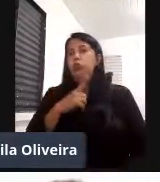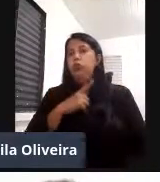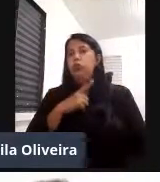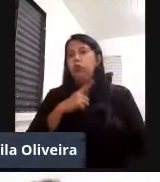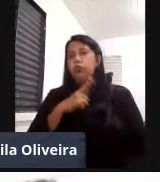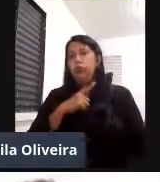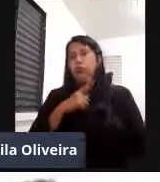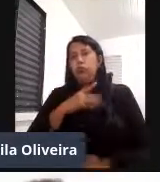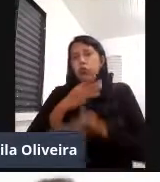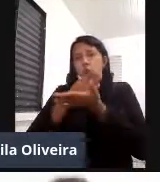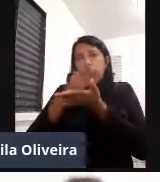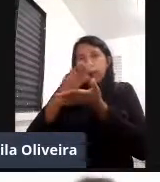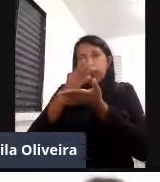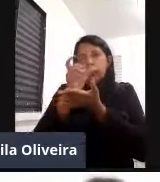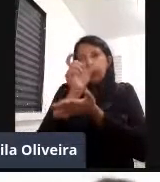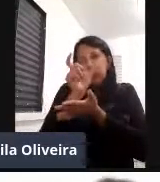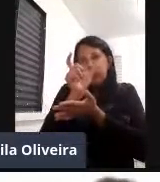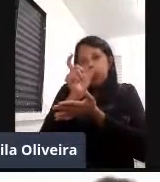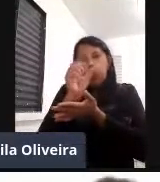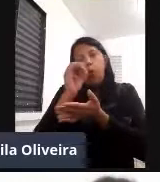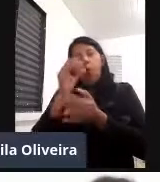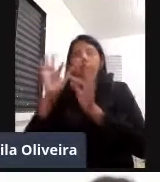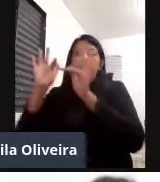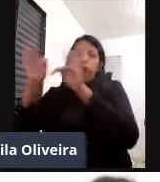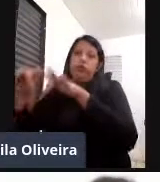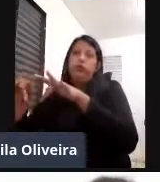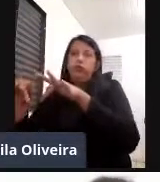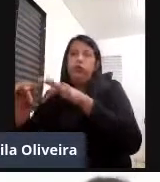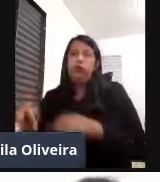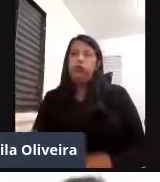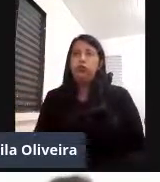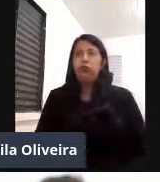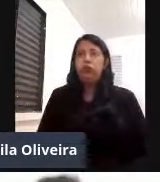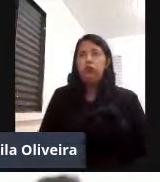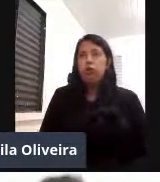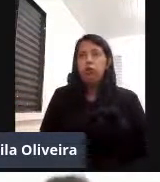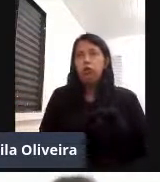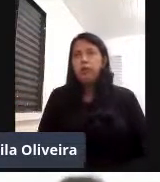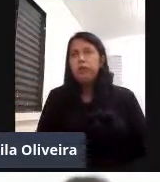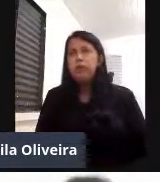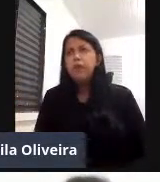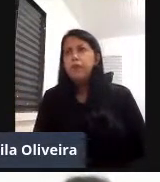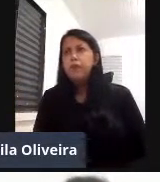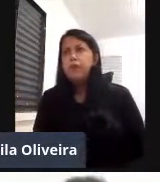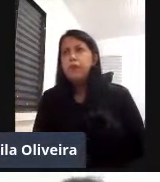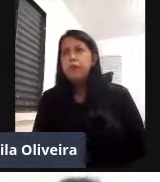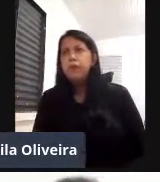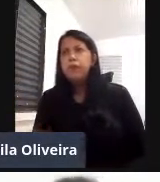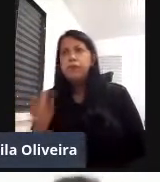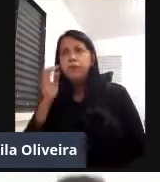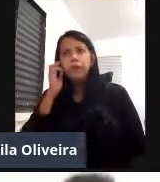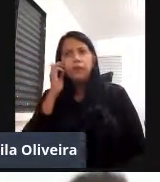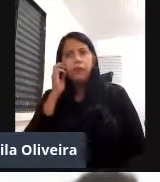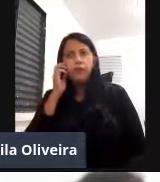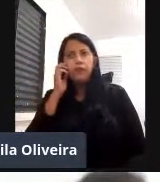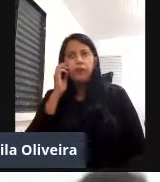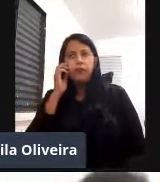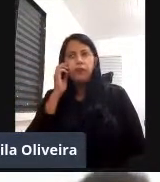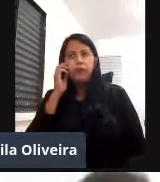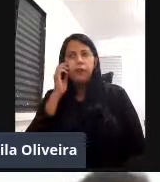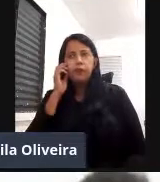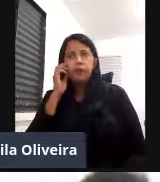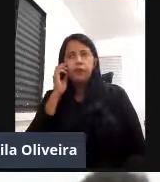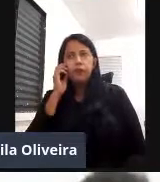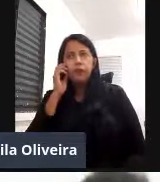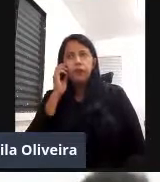parte inicial ou a parte final da palavra. Então, se eu colocar aqui no meio, ele vai pesquisar todos os documentos que tem